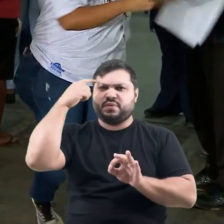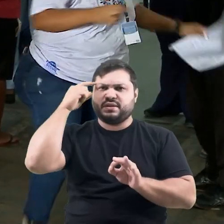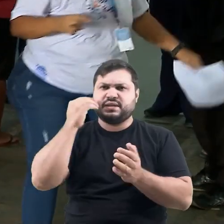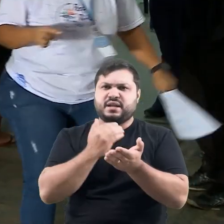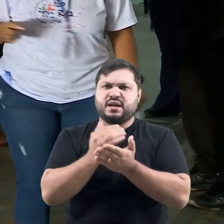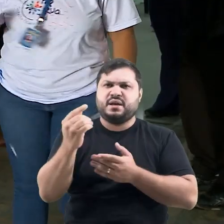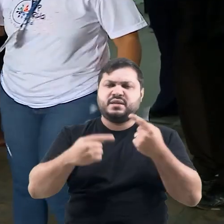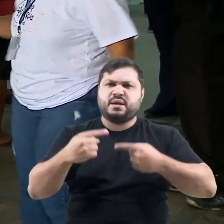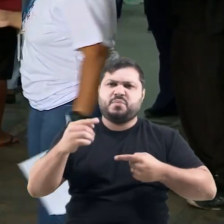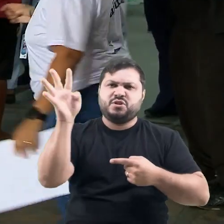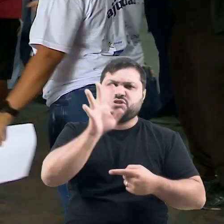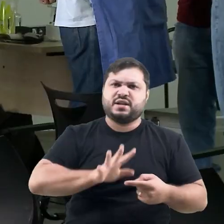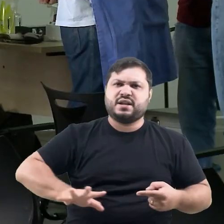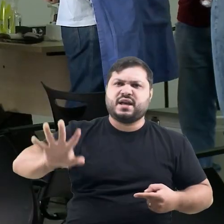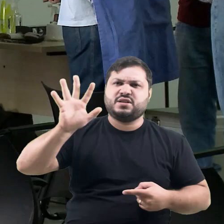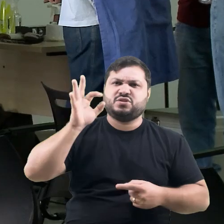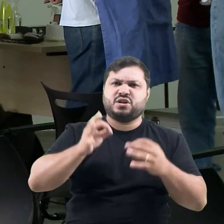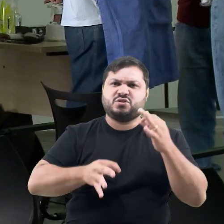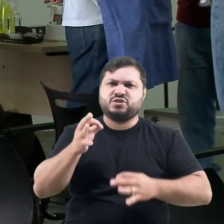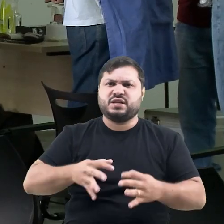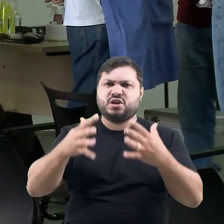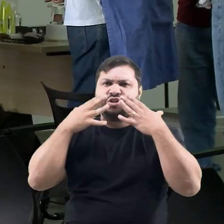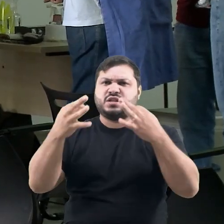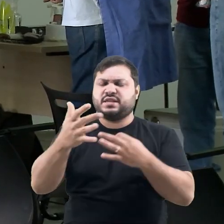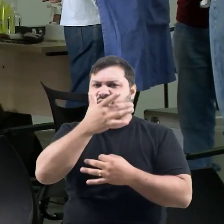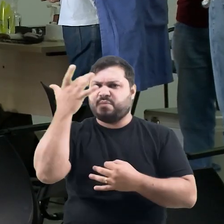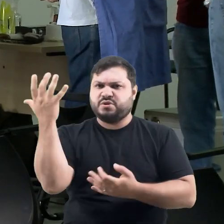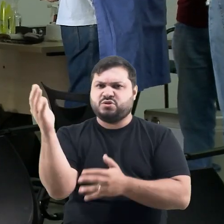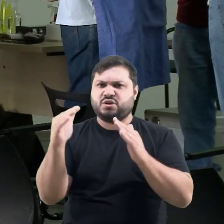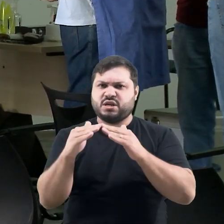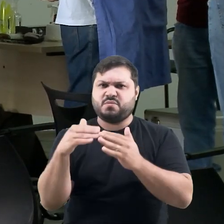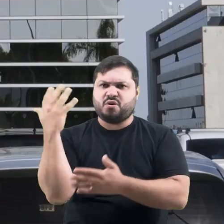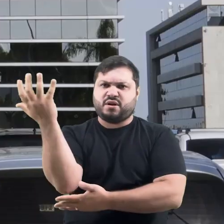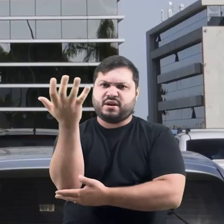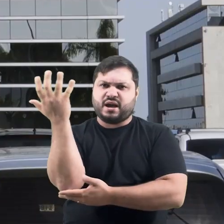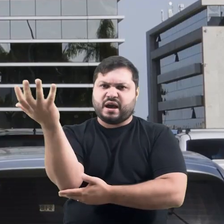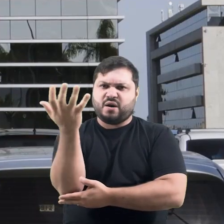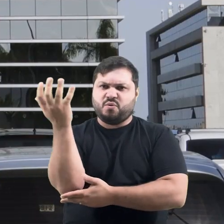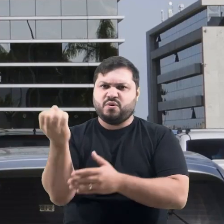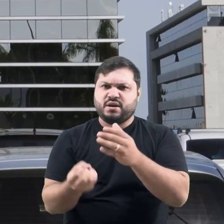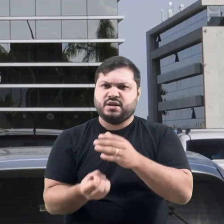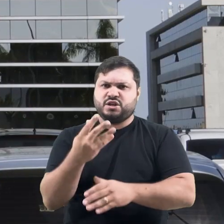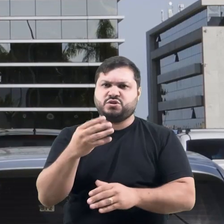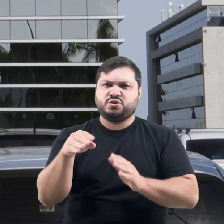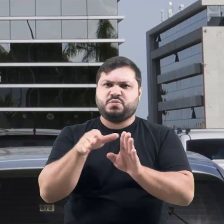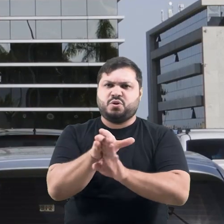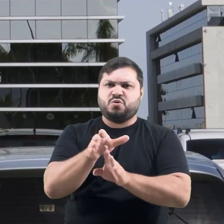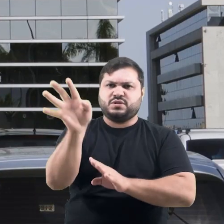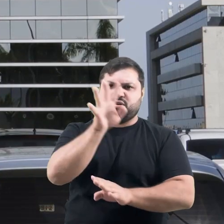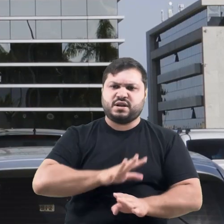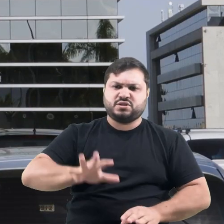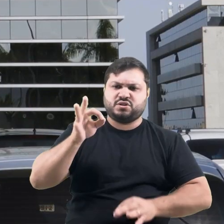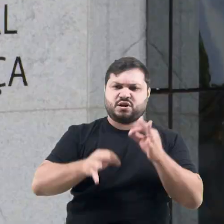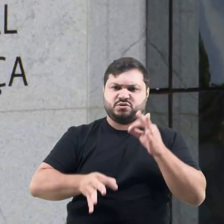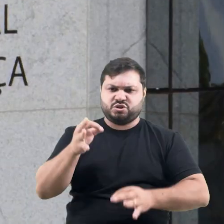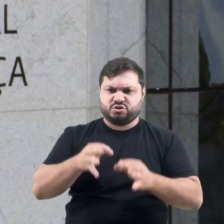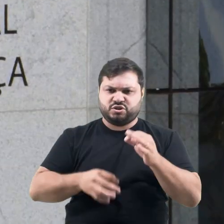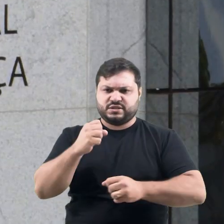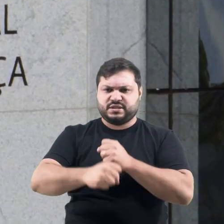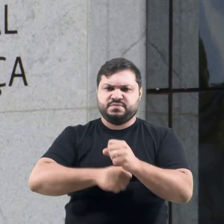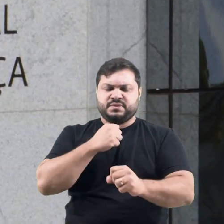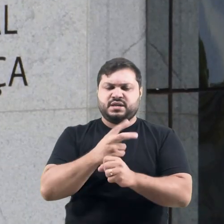a partir da Política Nacional Judicial de Atenção à Pessoa em Situação de Rua, instituída pelo Conselho Nacional de Justiça